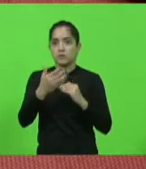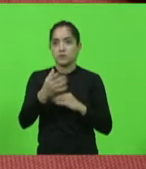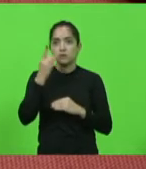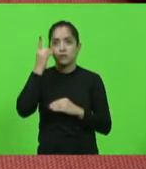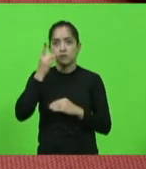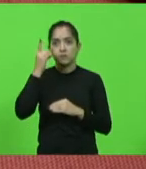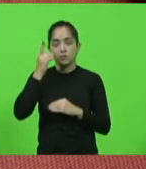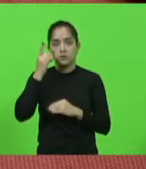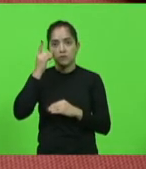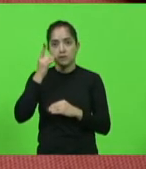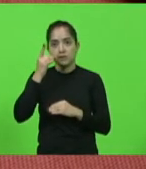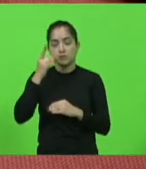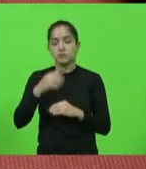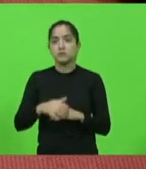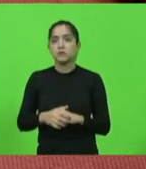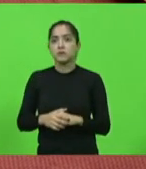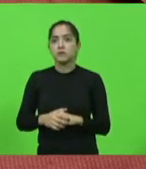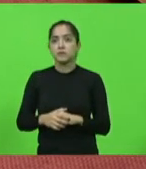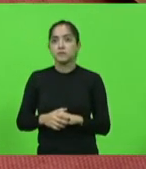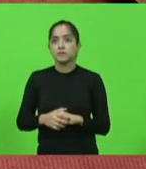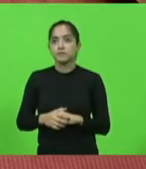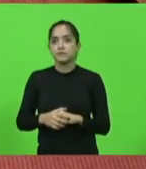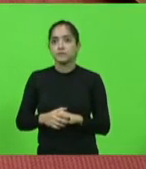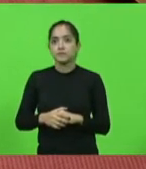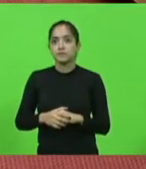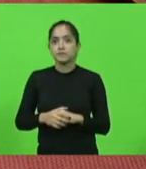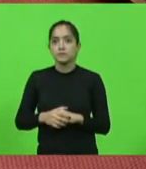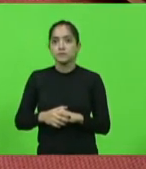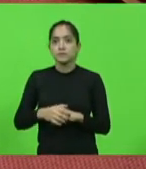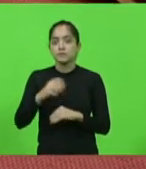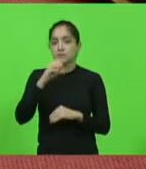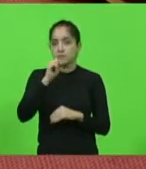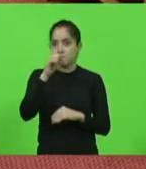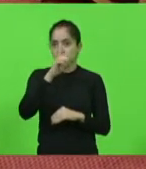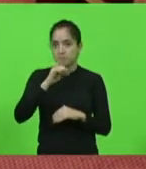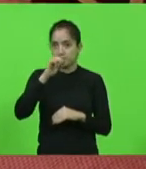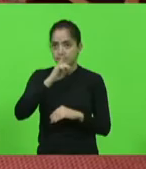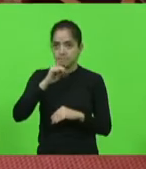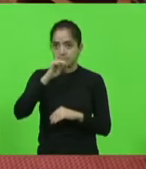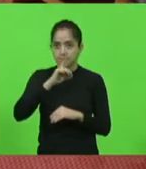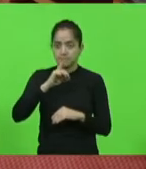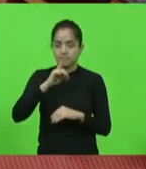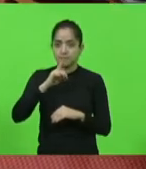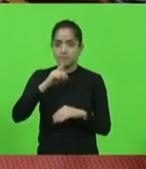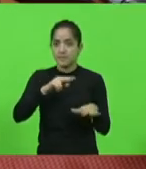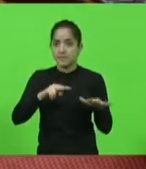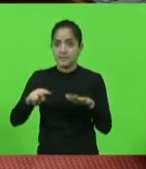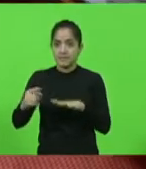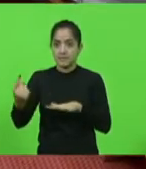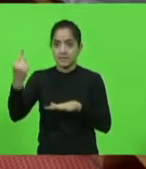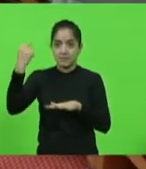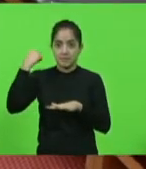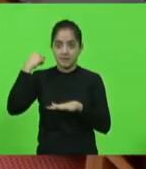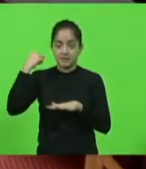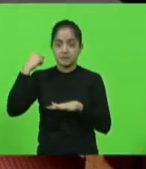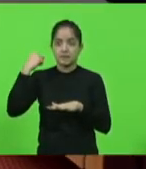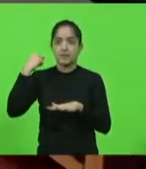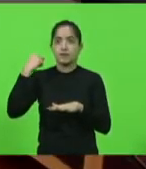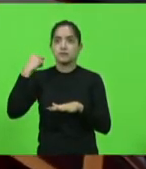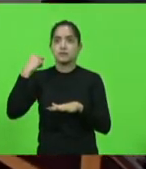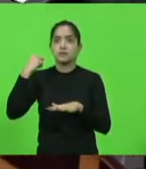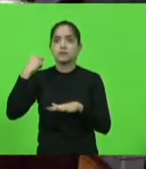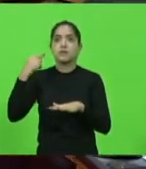Maurício acabou de falar que, que andou aí durante o final de semana. Na semana retrasada, eu também fui naquele